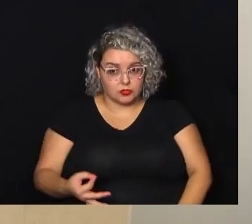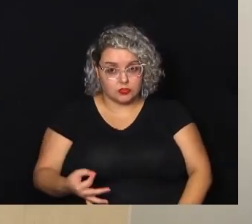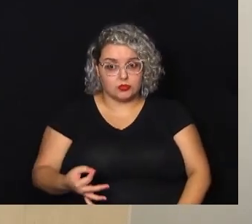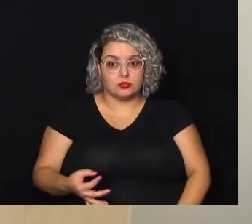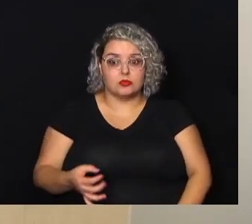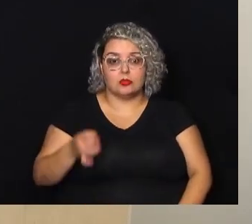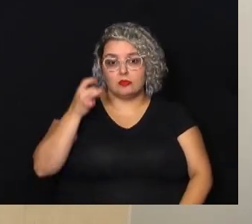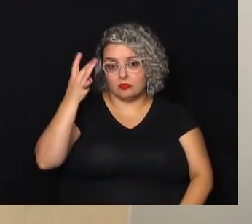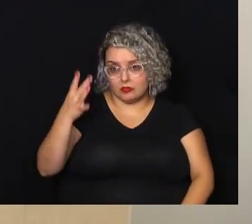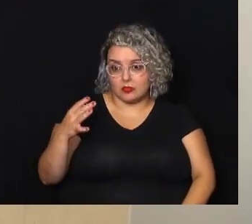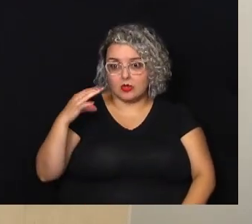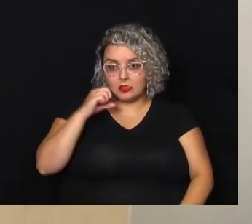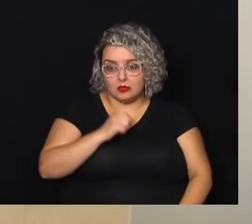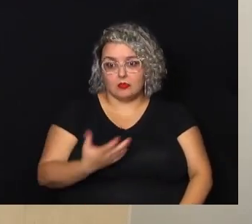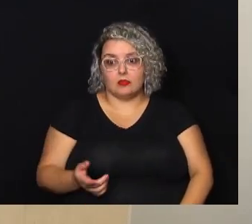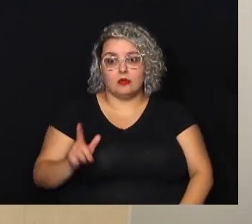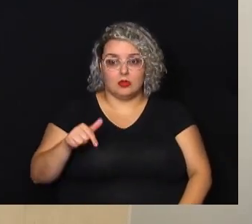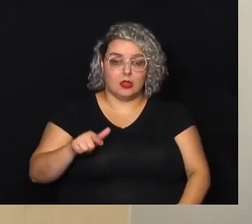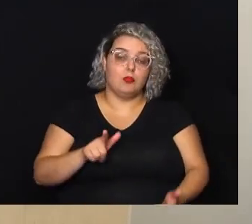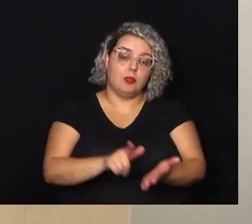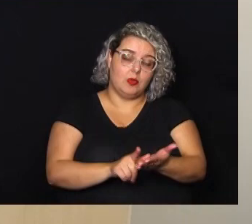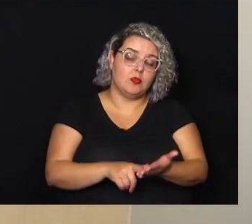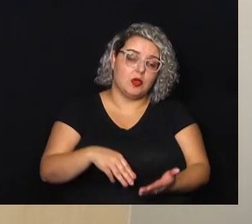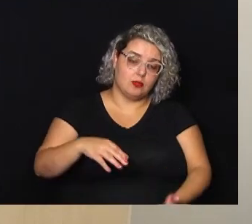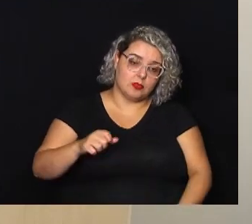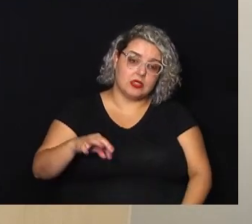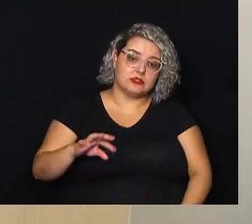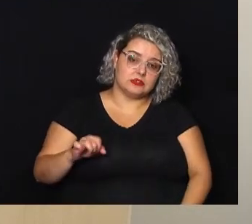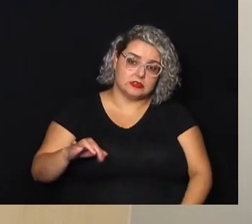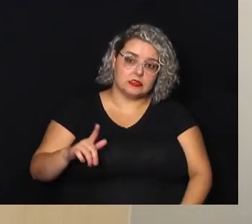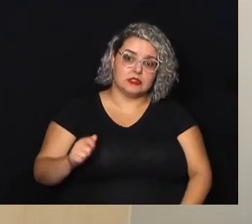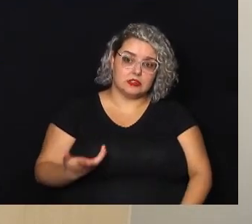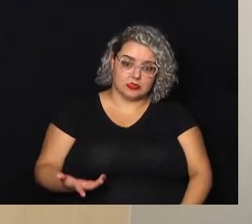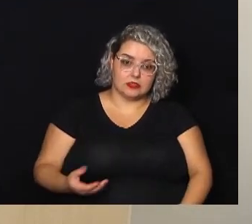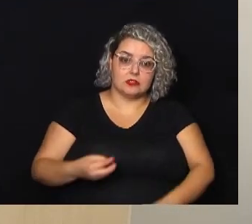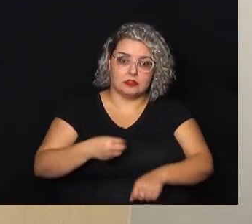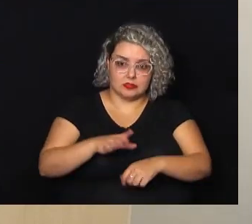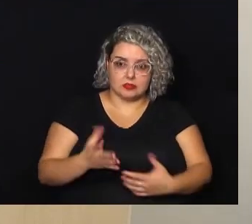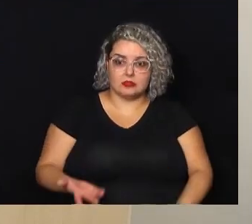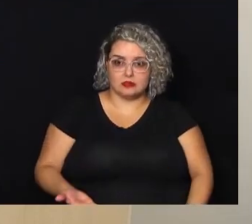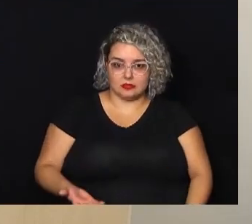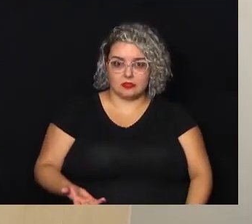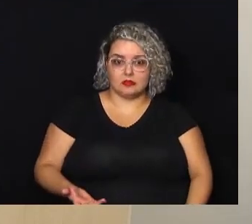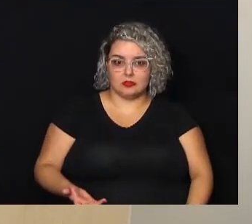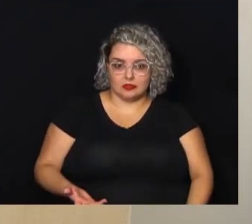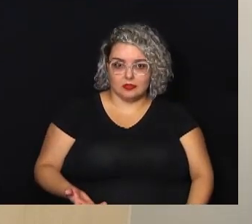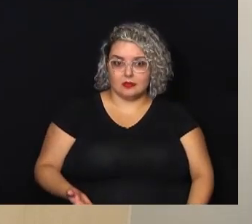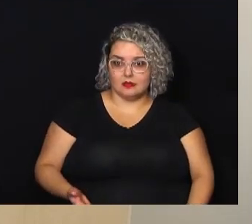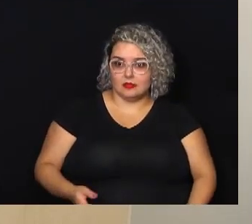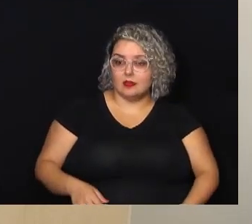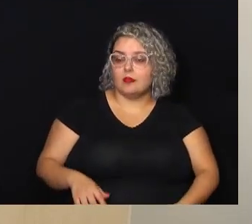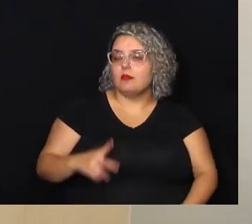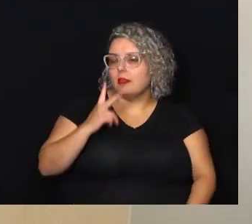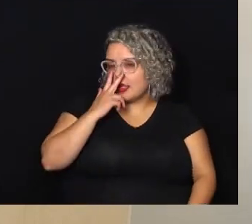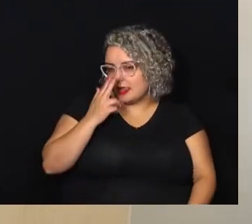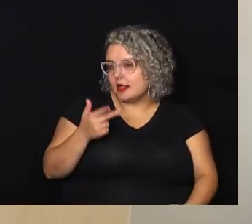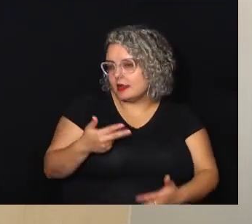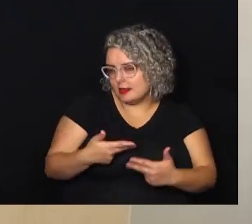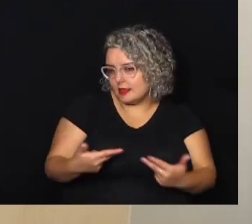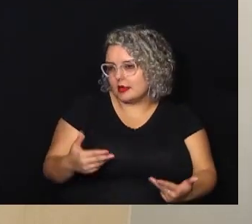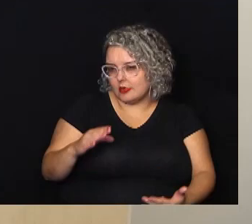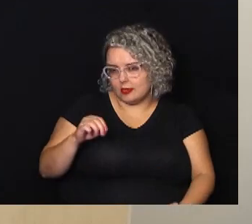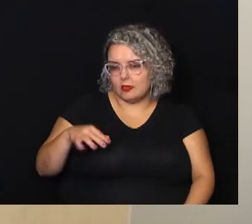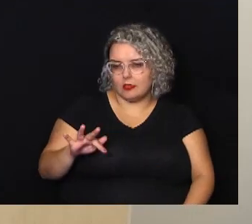ideal, assim, de ser prático, né, de forma, tudo, é o papel manteiga. Eu até indico, né, parece que é em casa. Parece que é uma